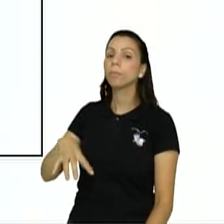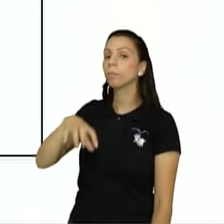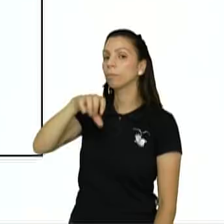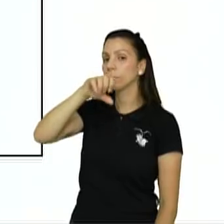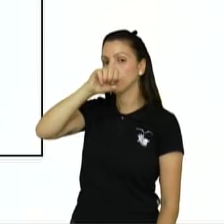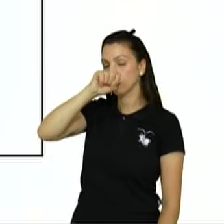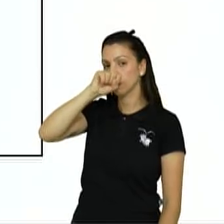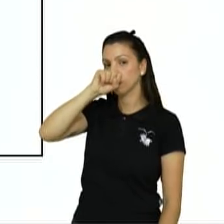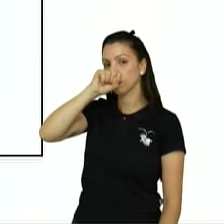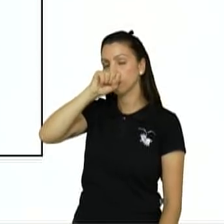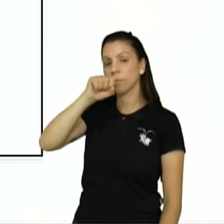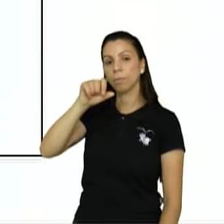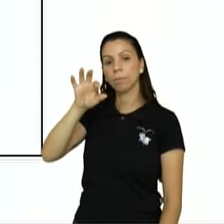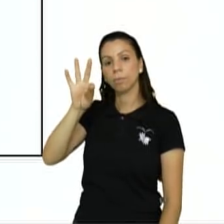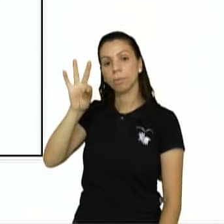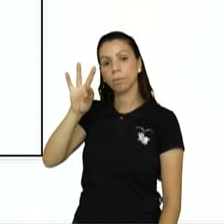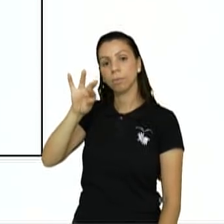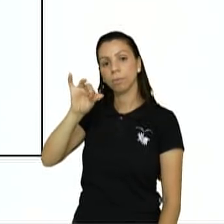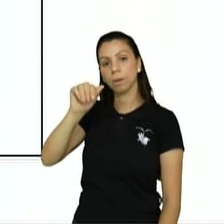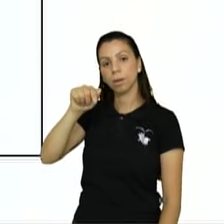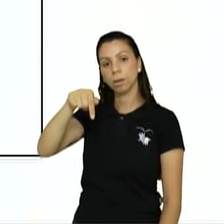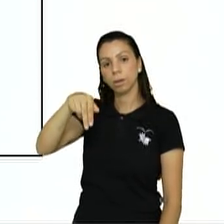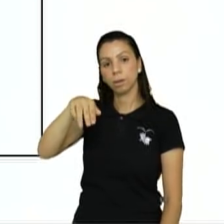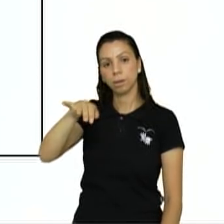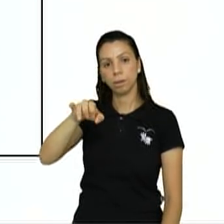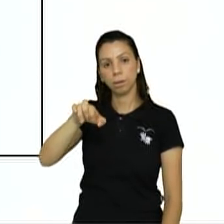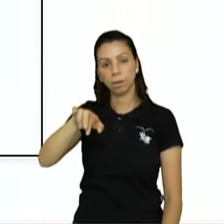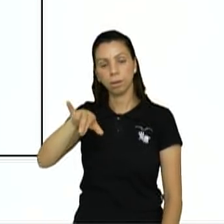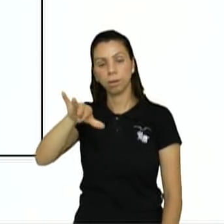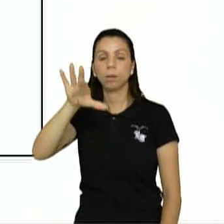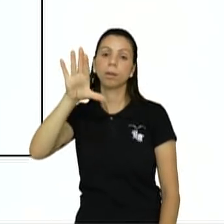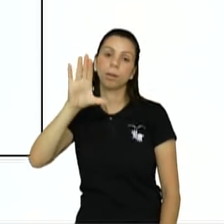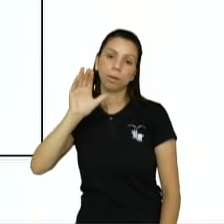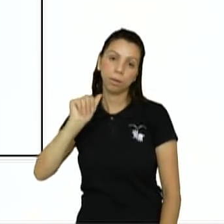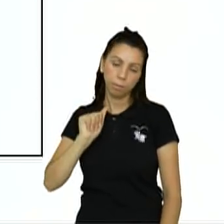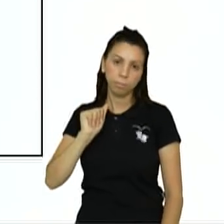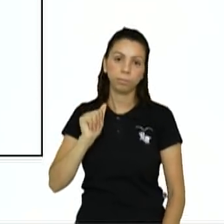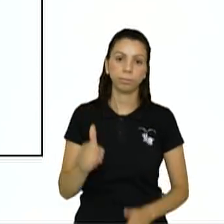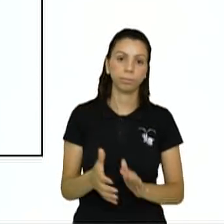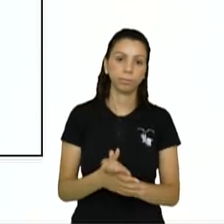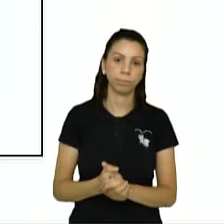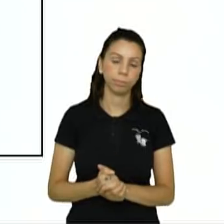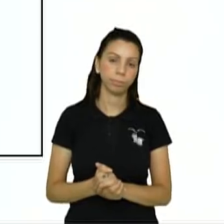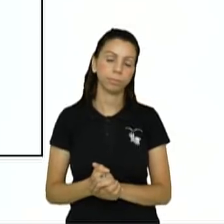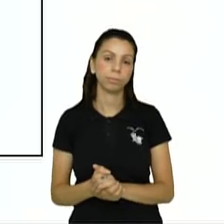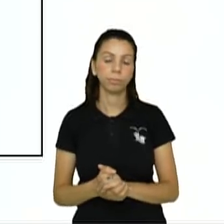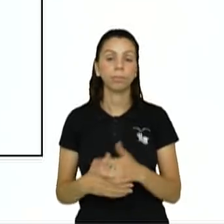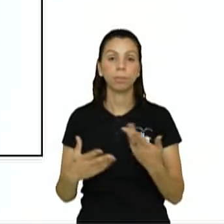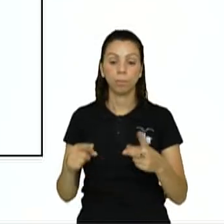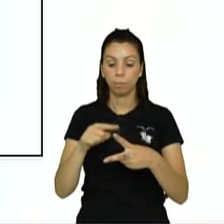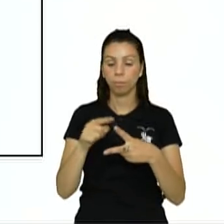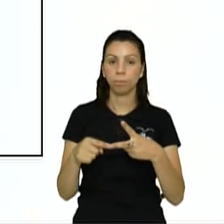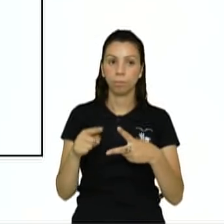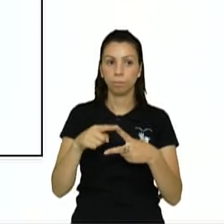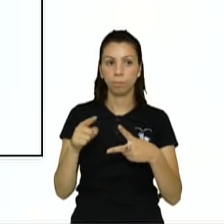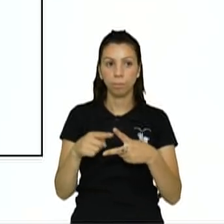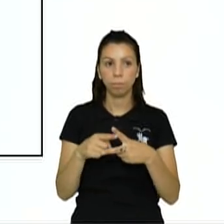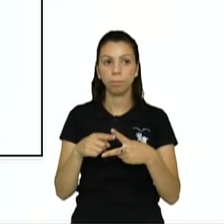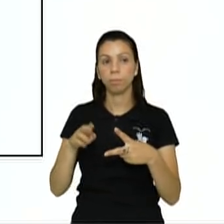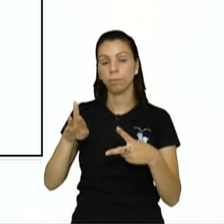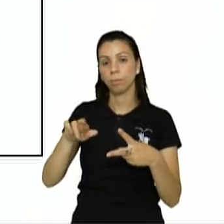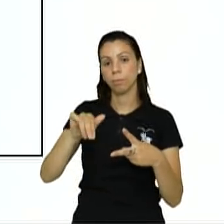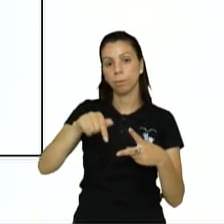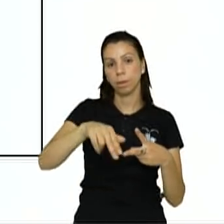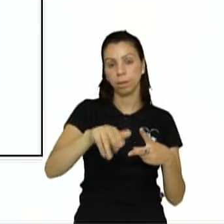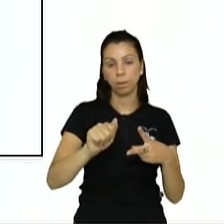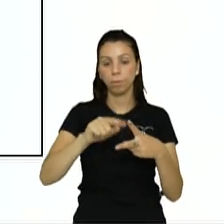de traqueia, que também vai ser uma estrutura que vai filtrar o ar para tirar o oxigênio. Então a respiração deles pode ser branquial